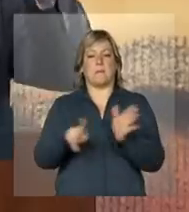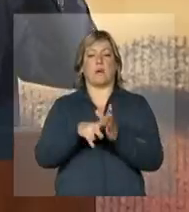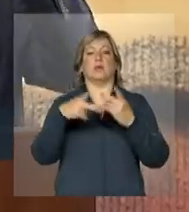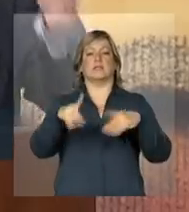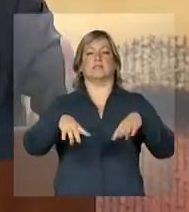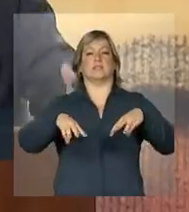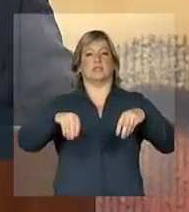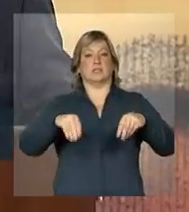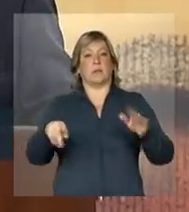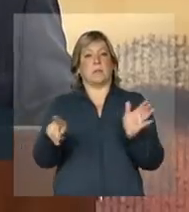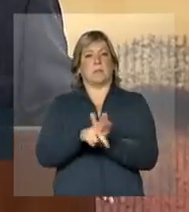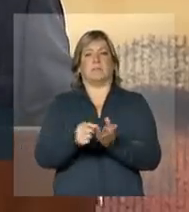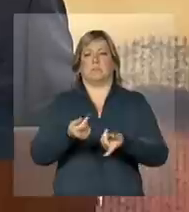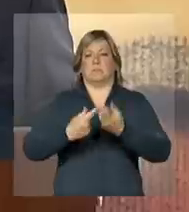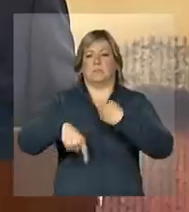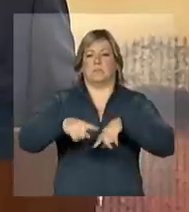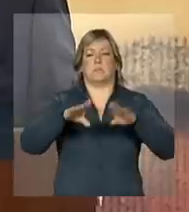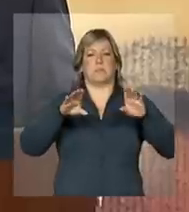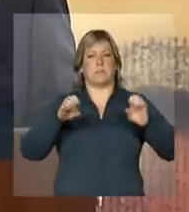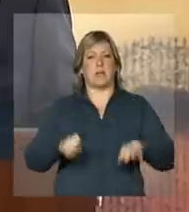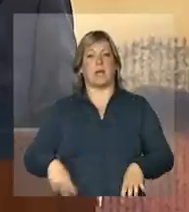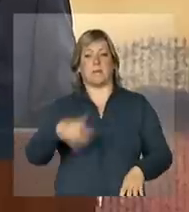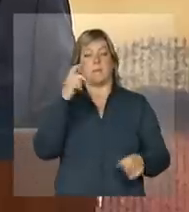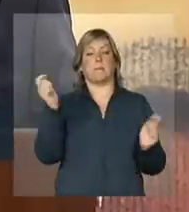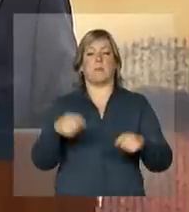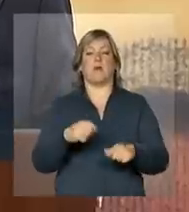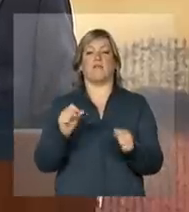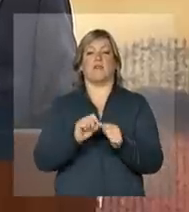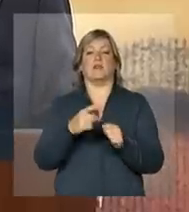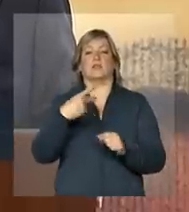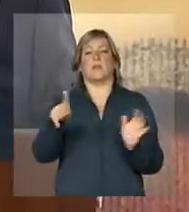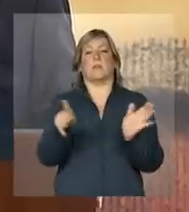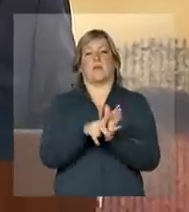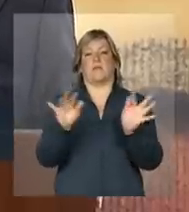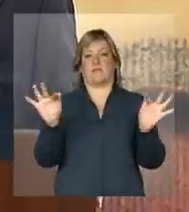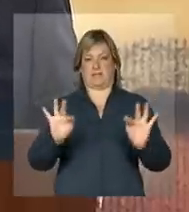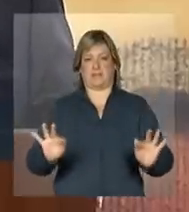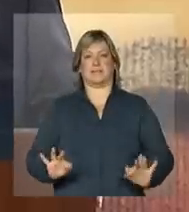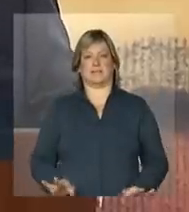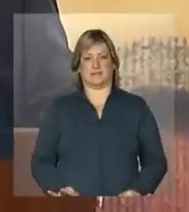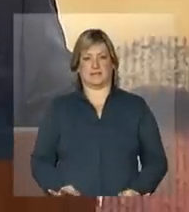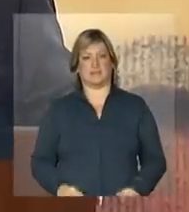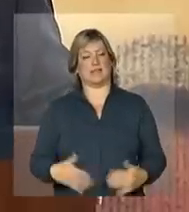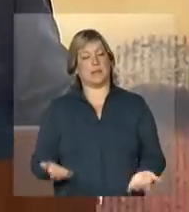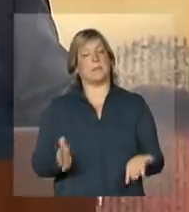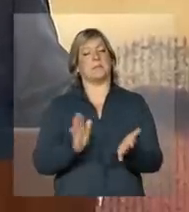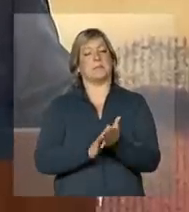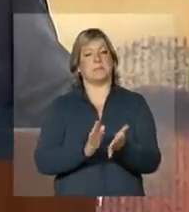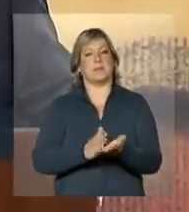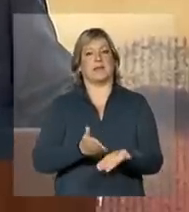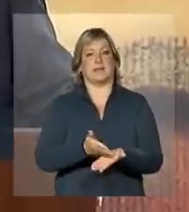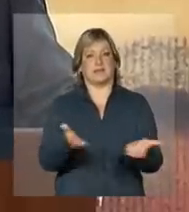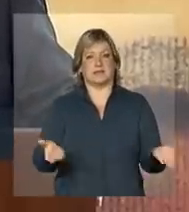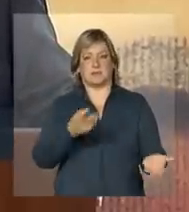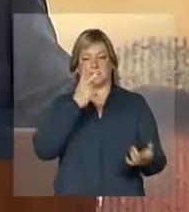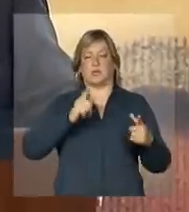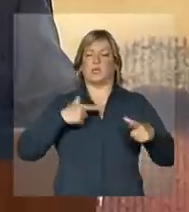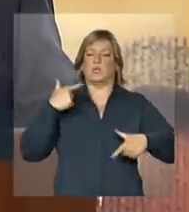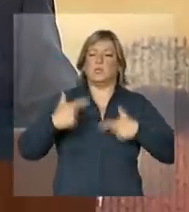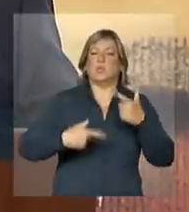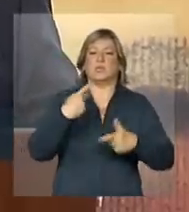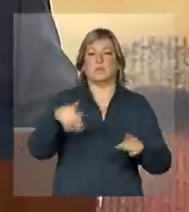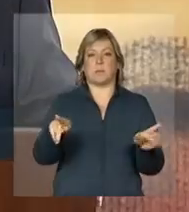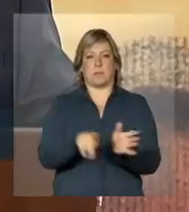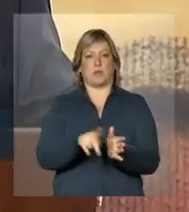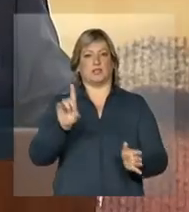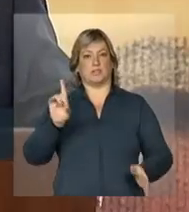que também sejam pró prósperos PR as pessoas poderem construir a sua felicidade né Então parabéns à comunidades que lutam pelos seus direitos